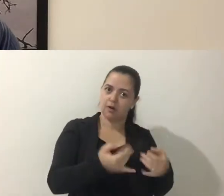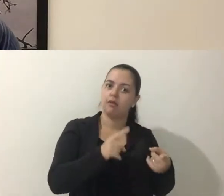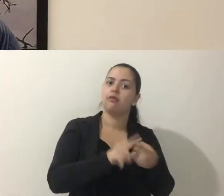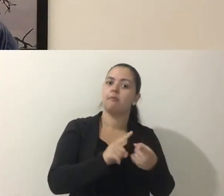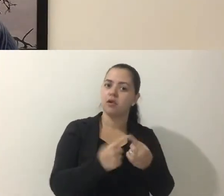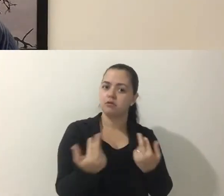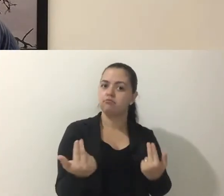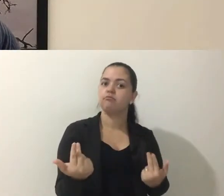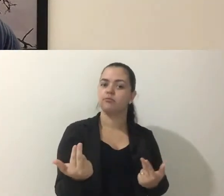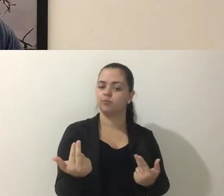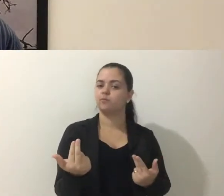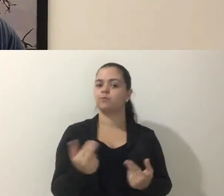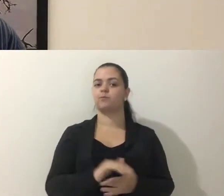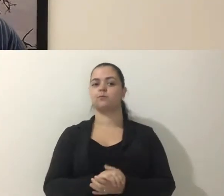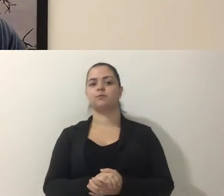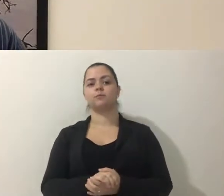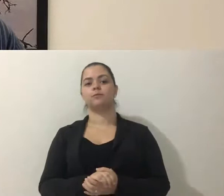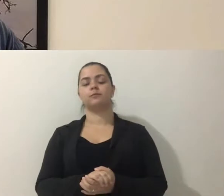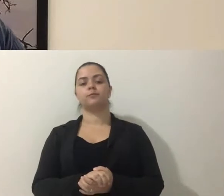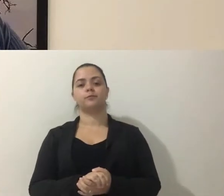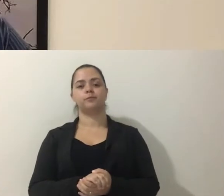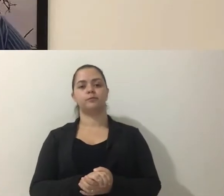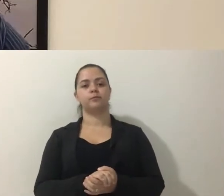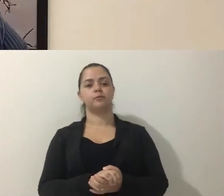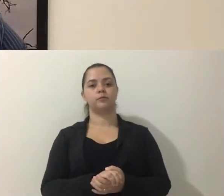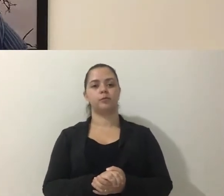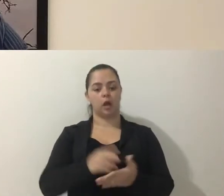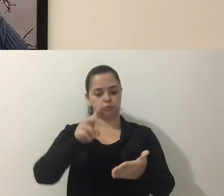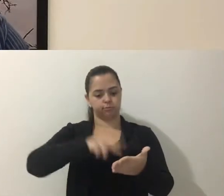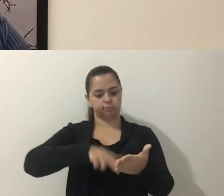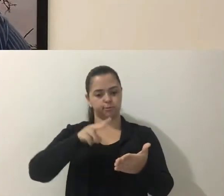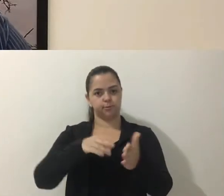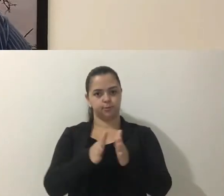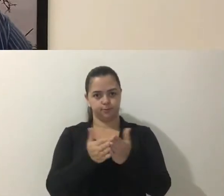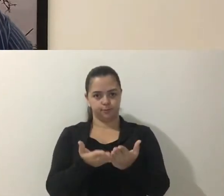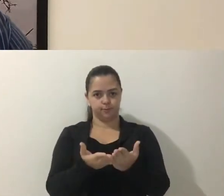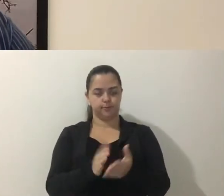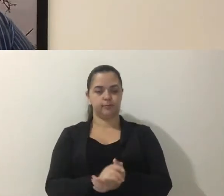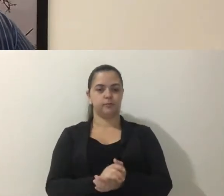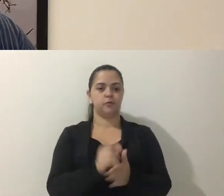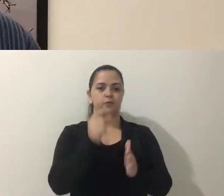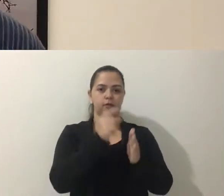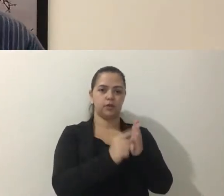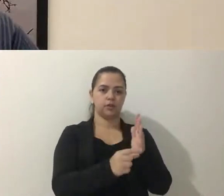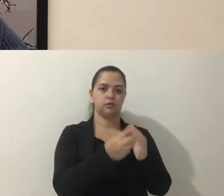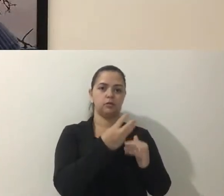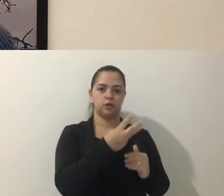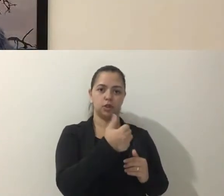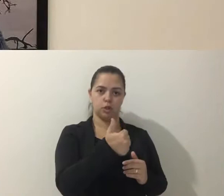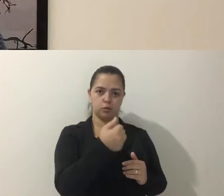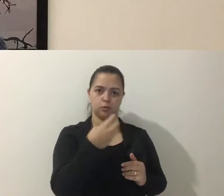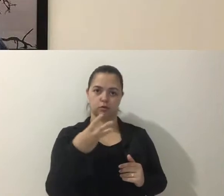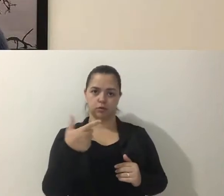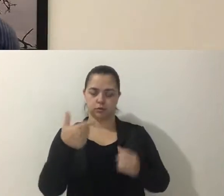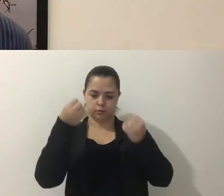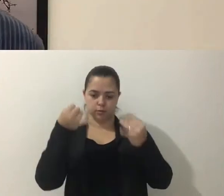assunto, Mateus capítulo 19. Então convido você para abrir sua Bíblia. Então o versículo 31 e